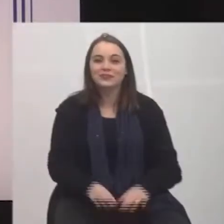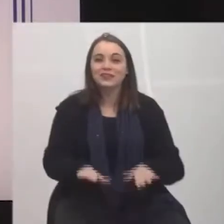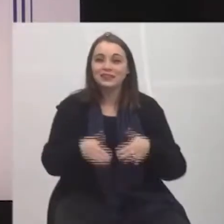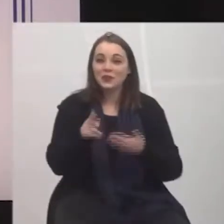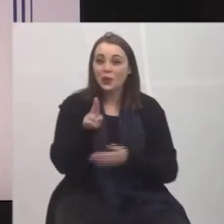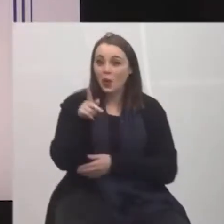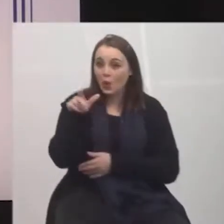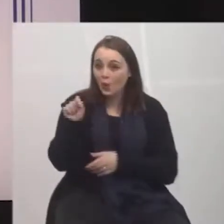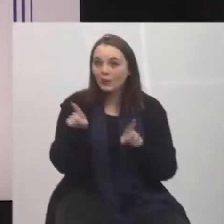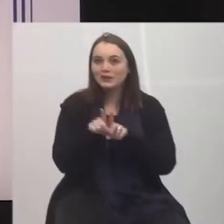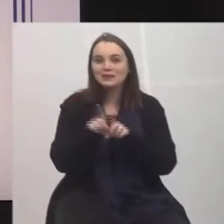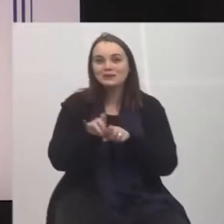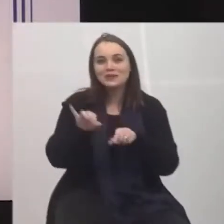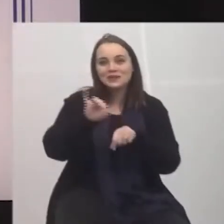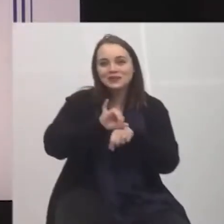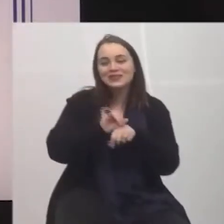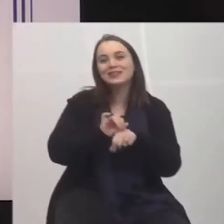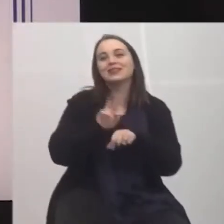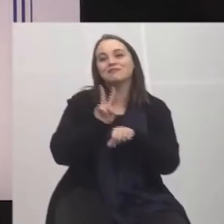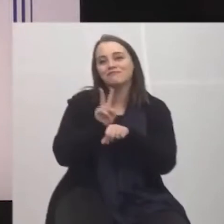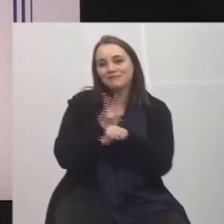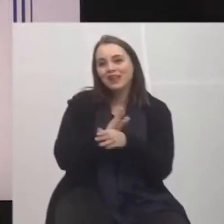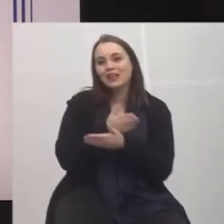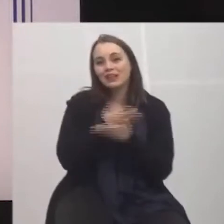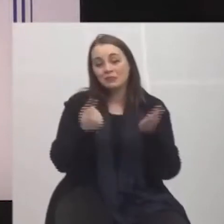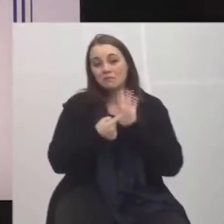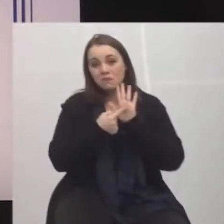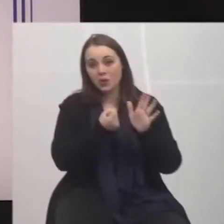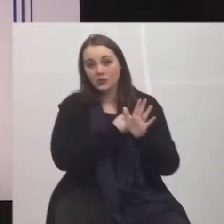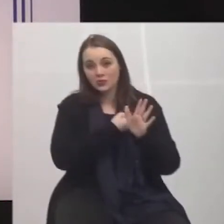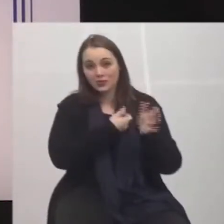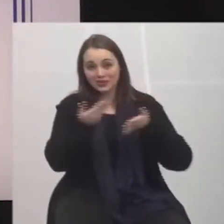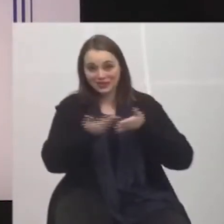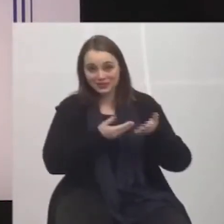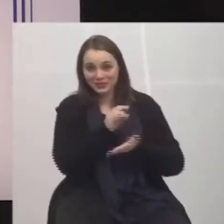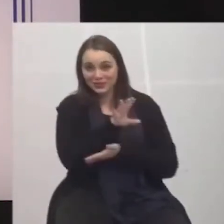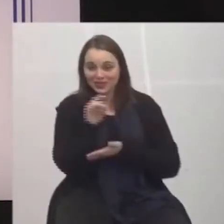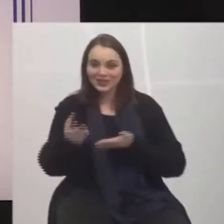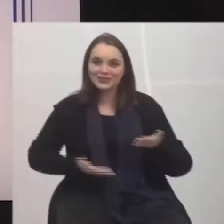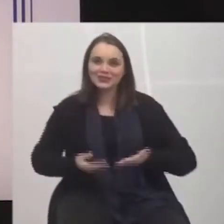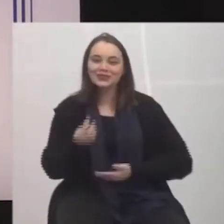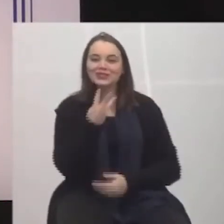o número de atendimentos de cada serviço. Né? Então,